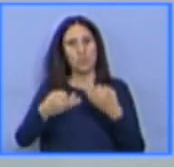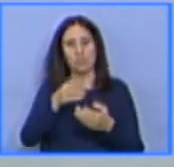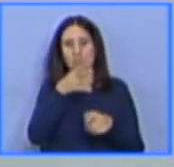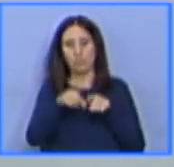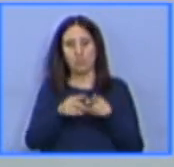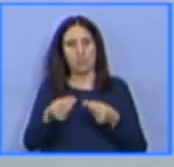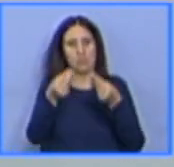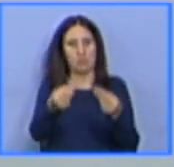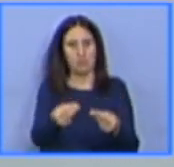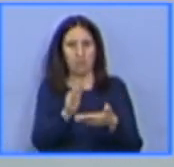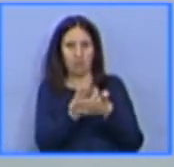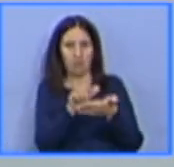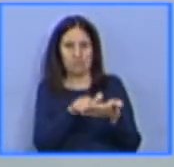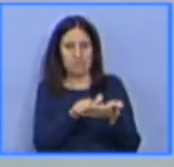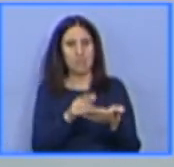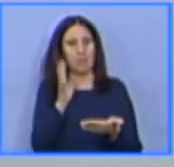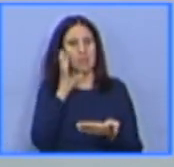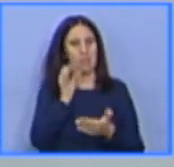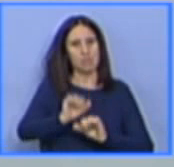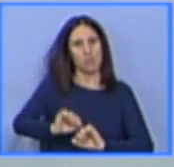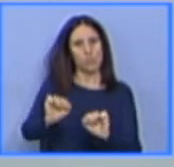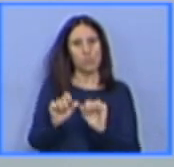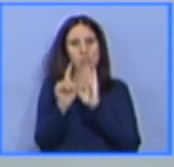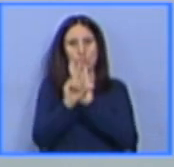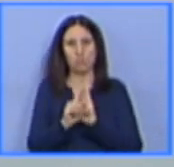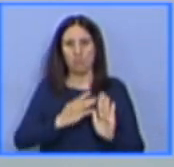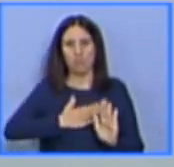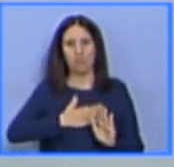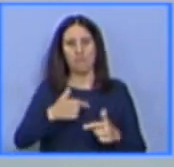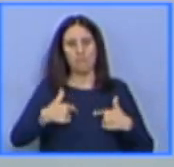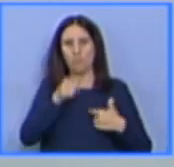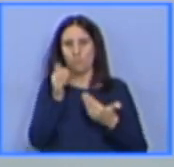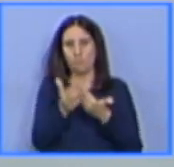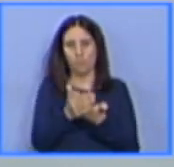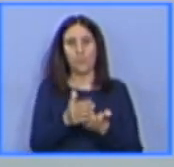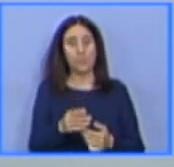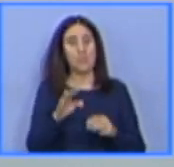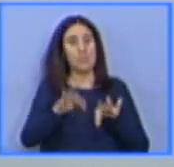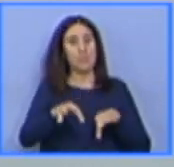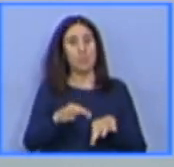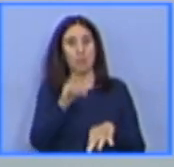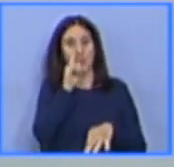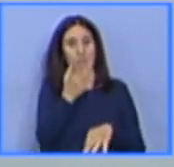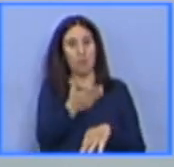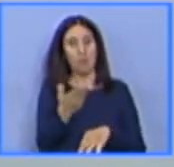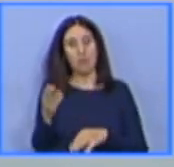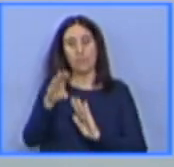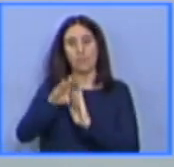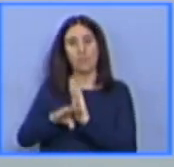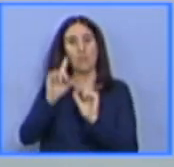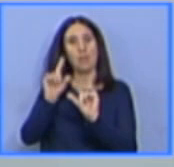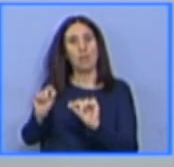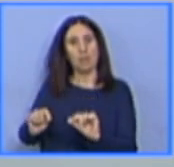deputados e que se apresenta como uma recusa às tentativas de legalização da eutanásia. A terminar, eu recordo ainda que pode acompanhar a edição rádio